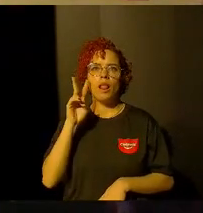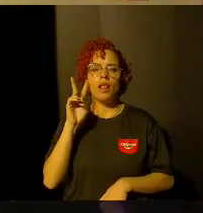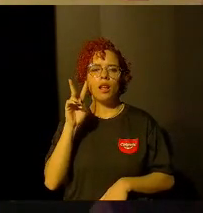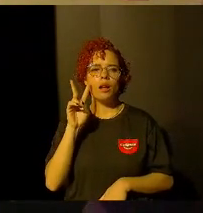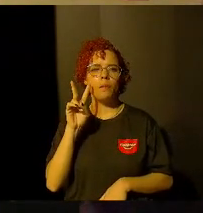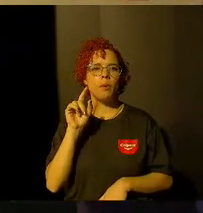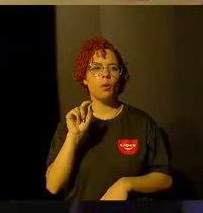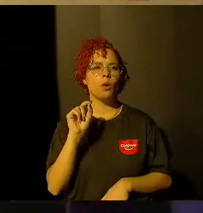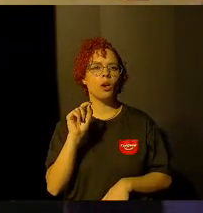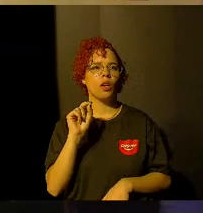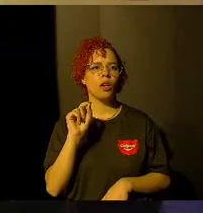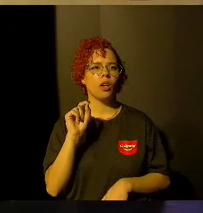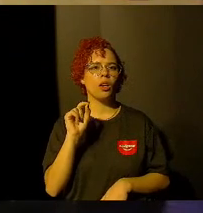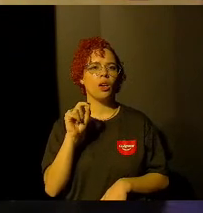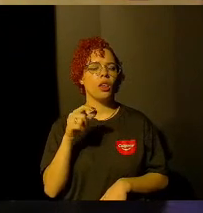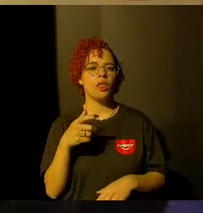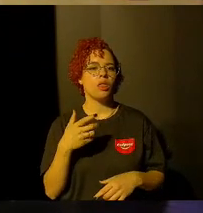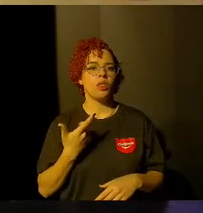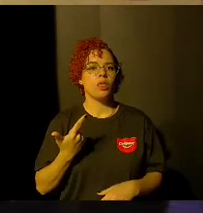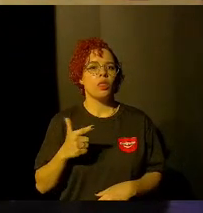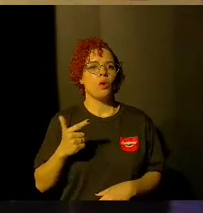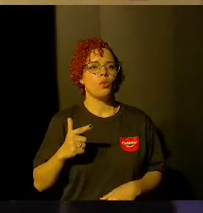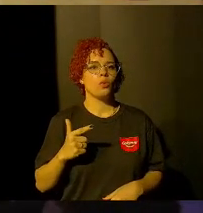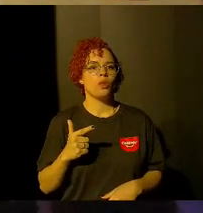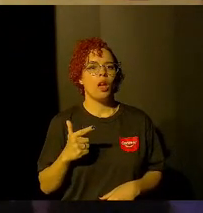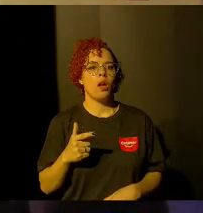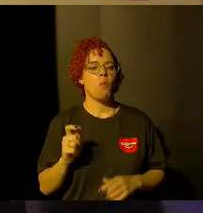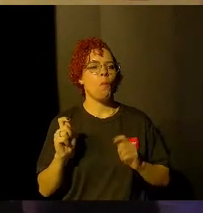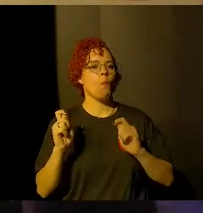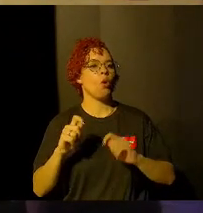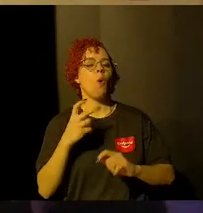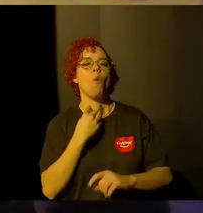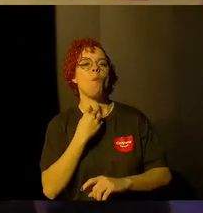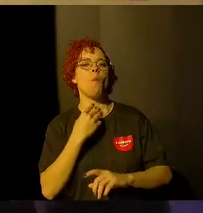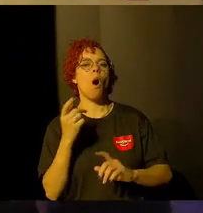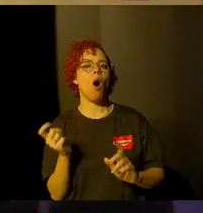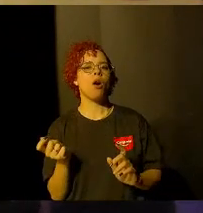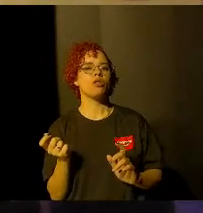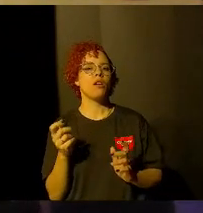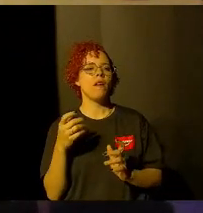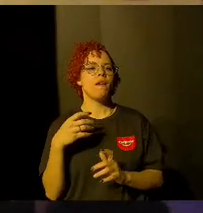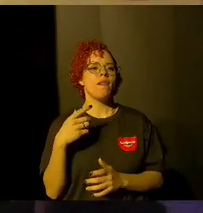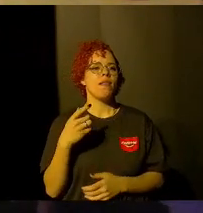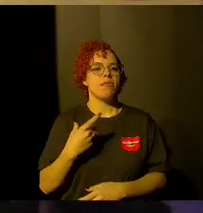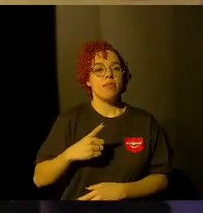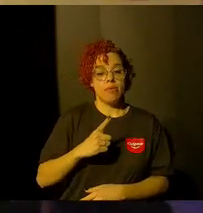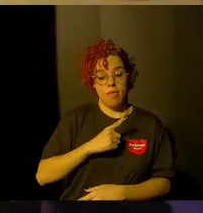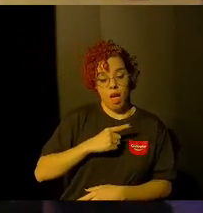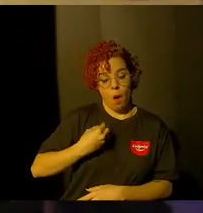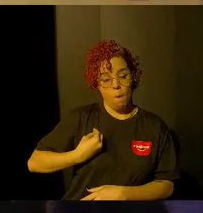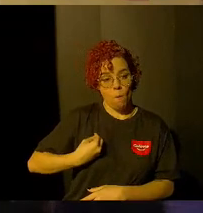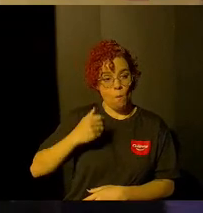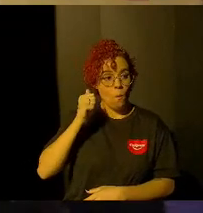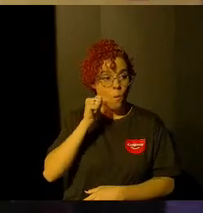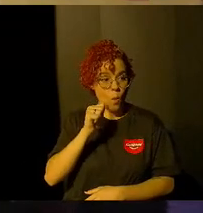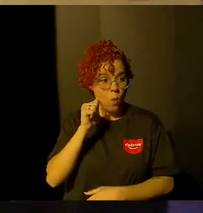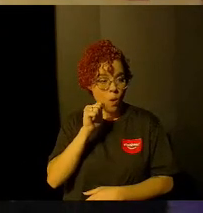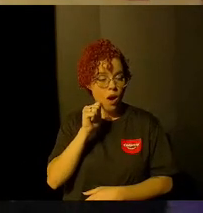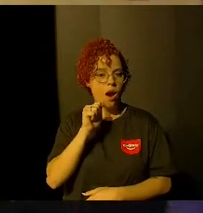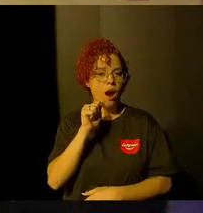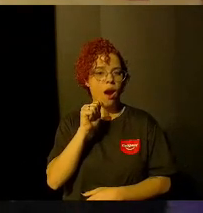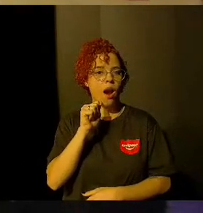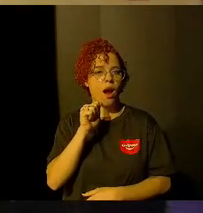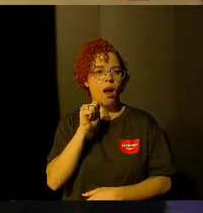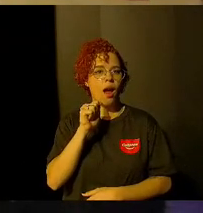a possibilidade de existir escrita de mulheres negras suficientes no mundo se a gente achar que tem muita ainda